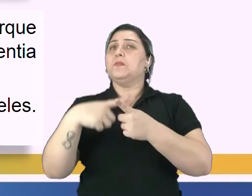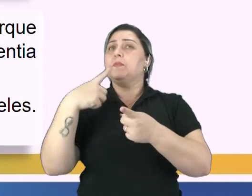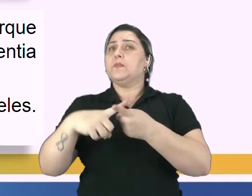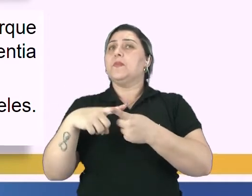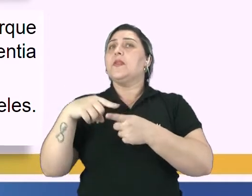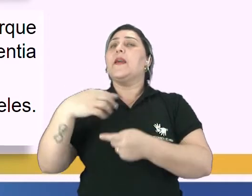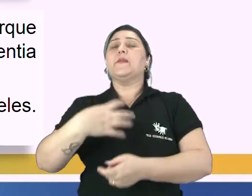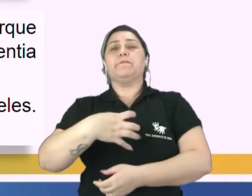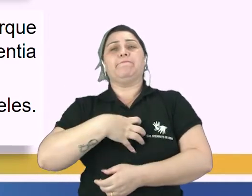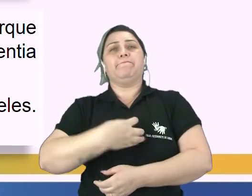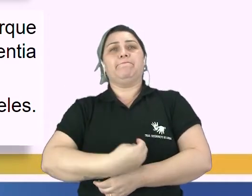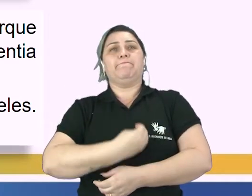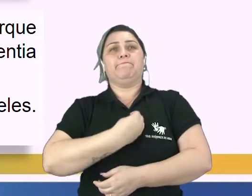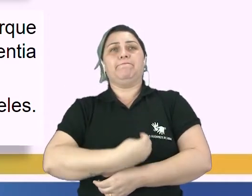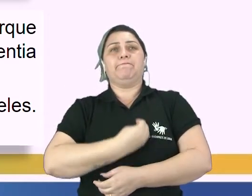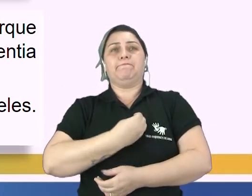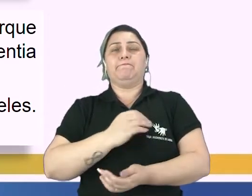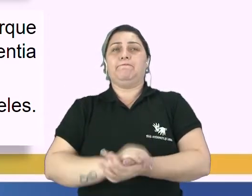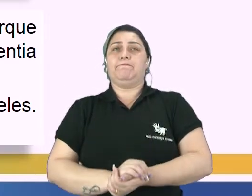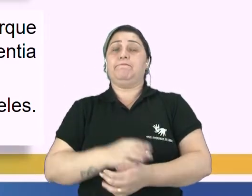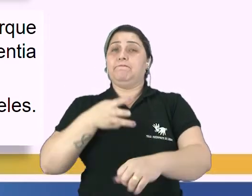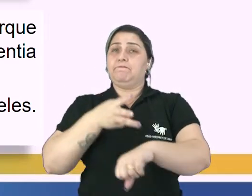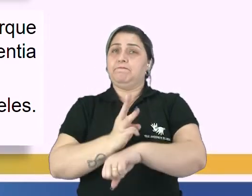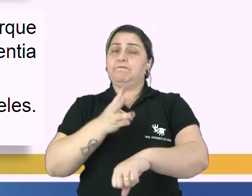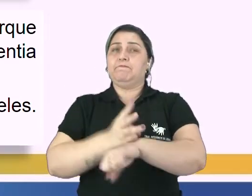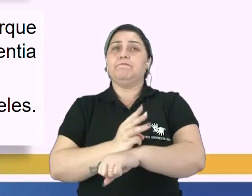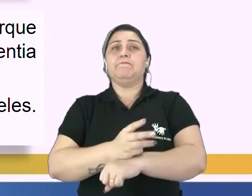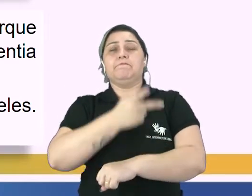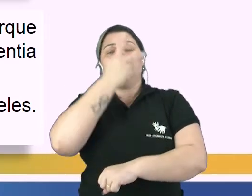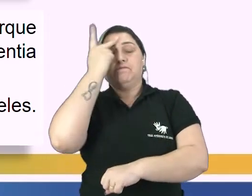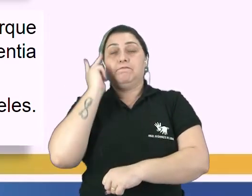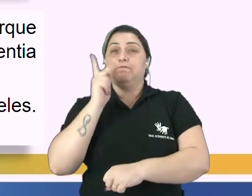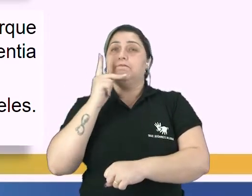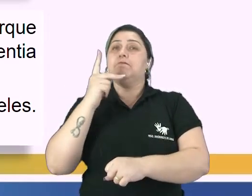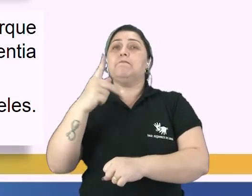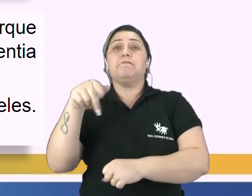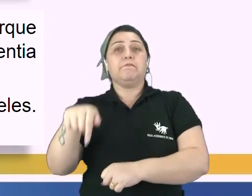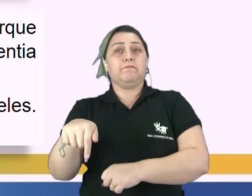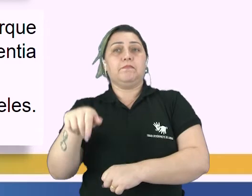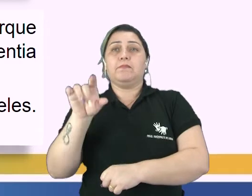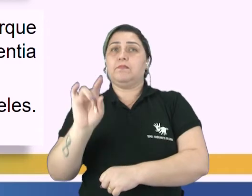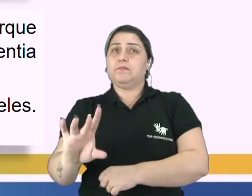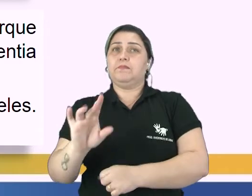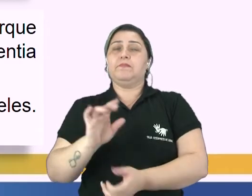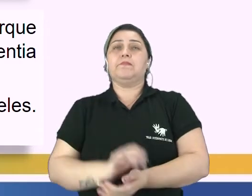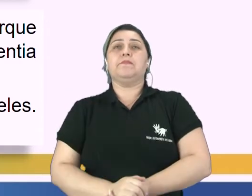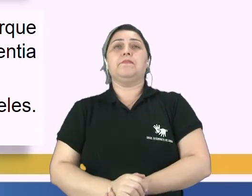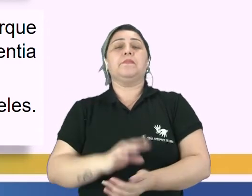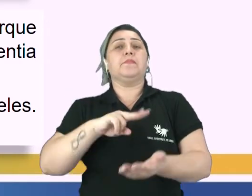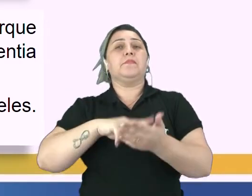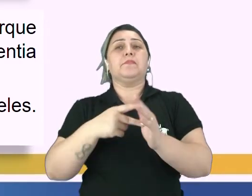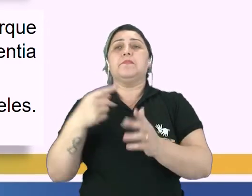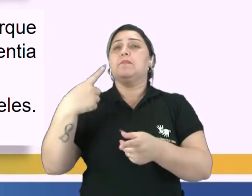que me sentia vivo. No WhatsApp, as pessoas acabam colocando PQ, né, para